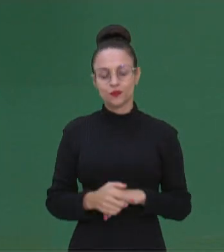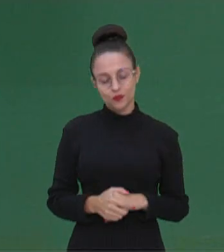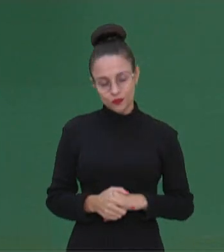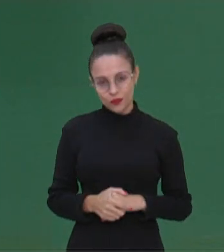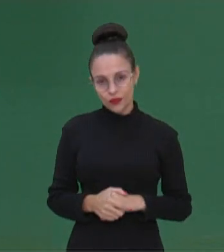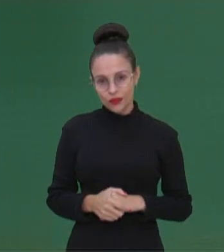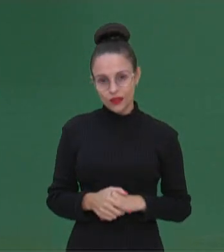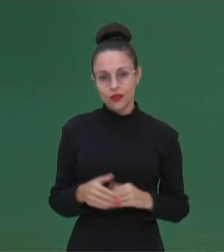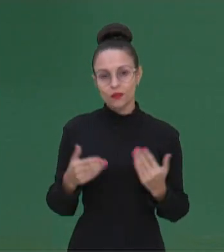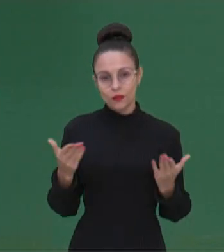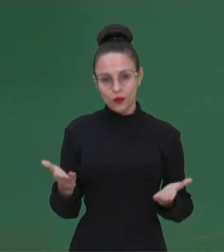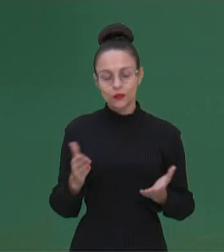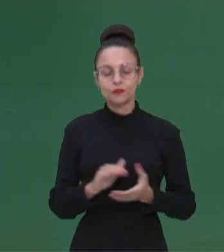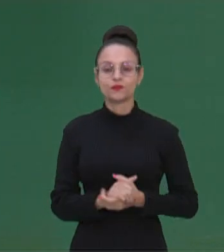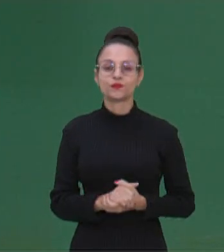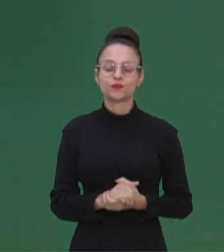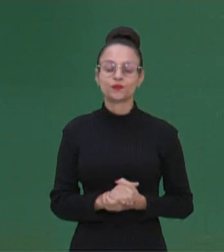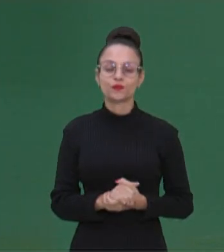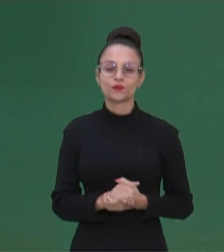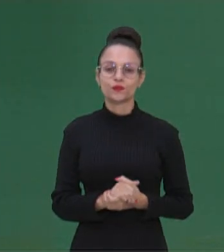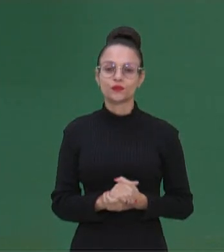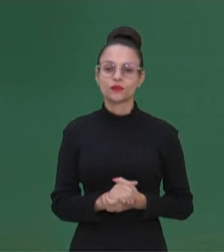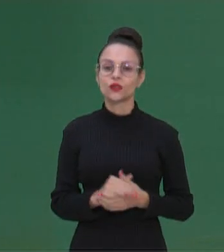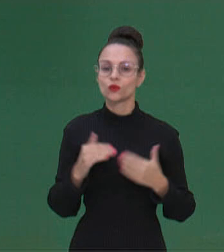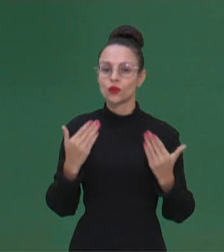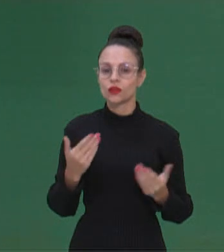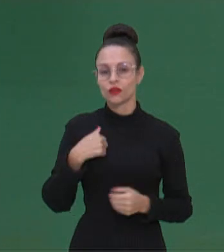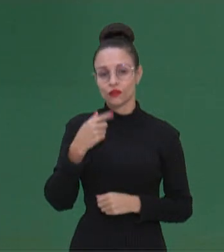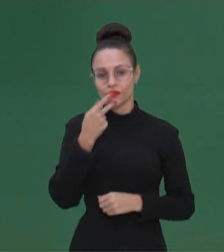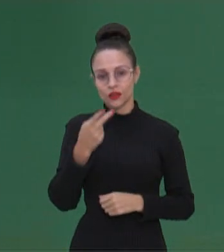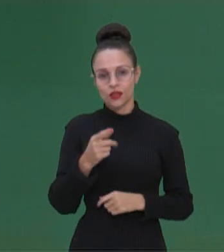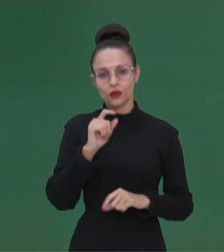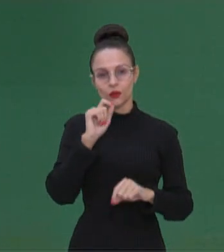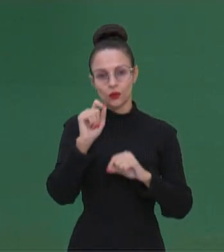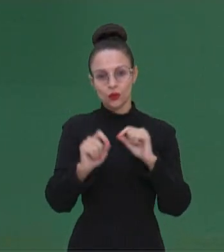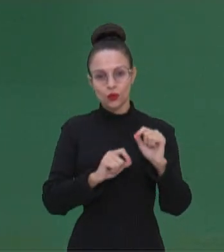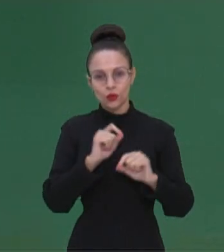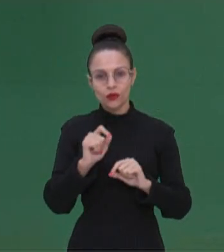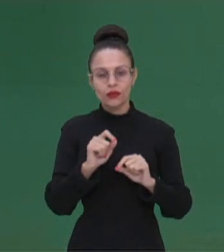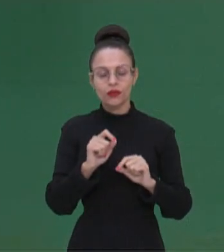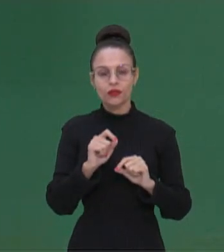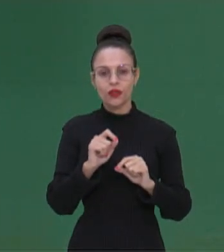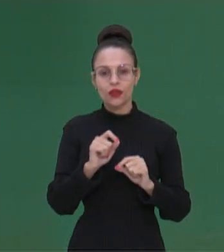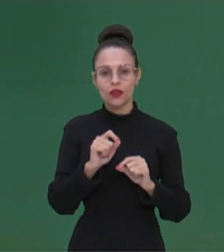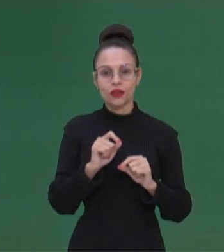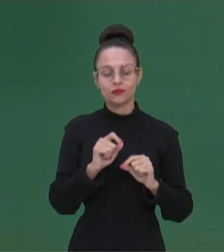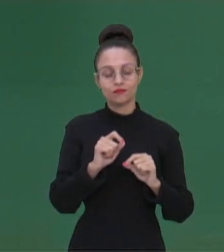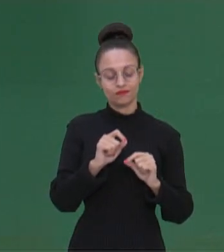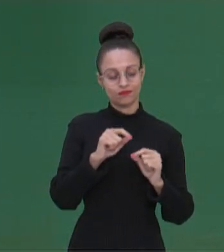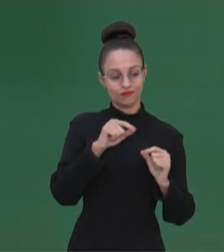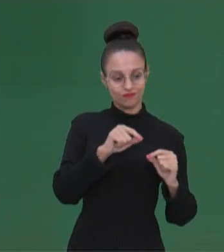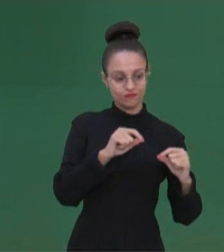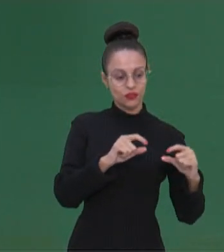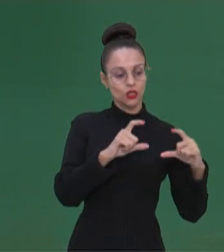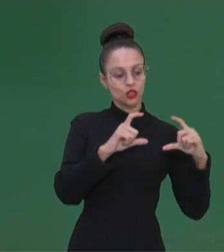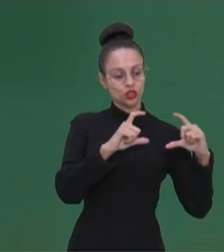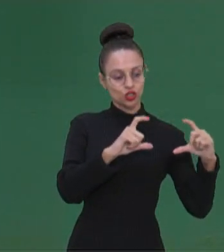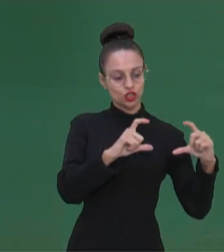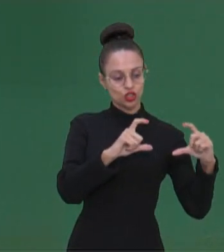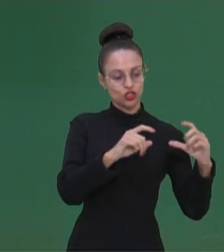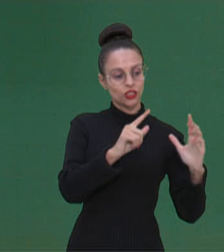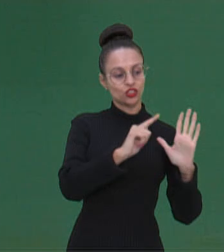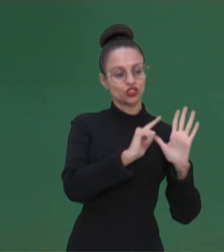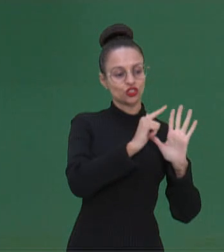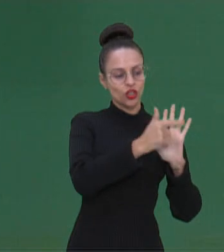Bom, quando eu falei que a gente pode tirar, criar uma notícia a partir de